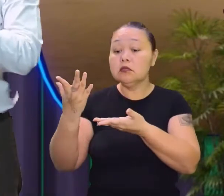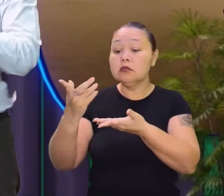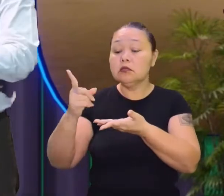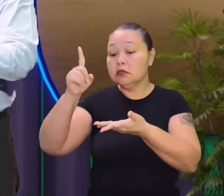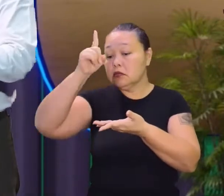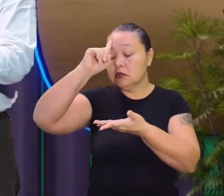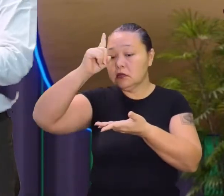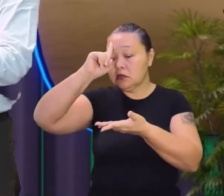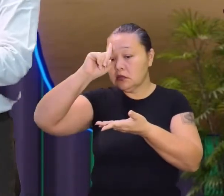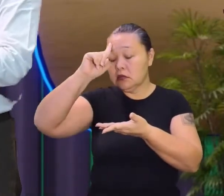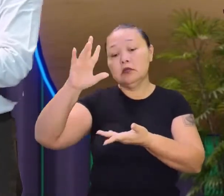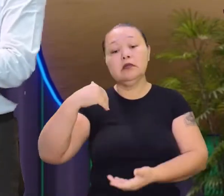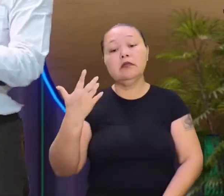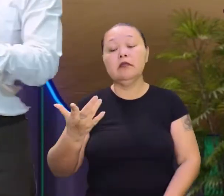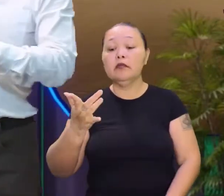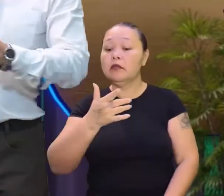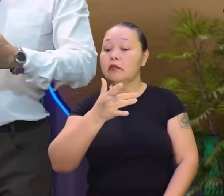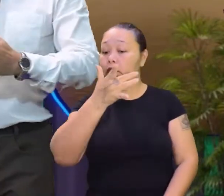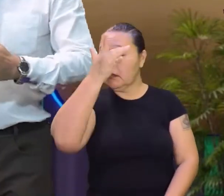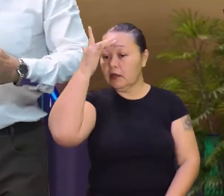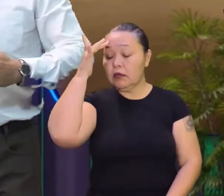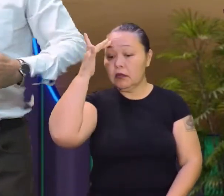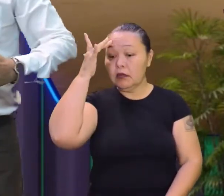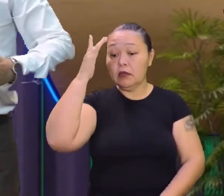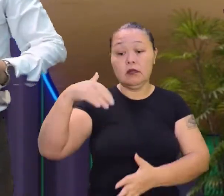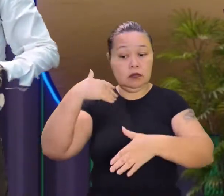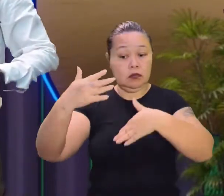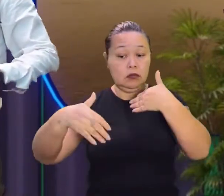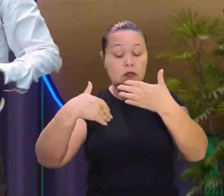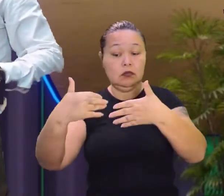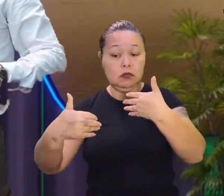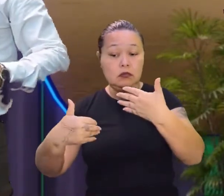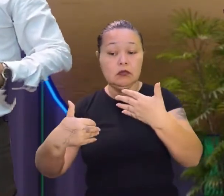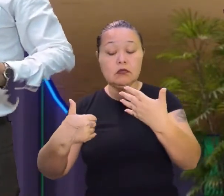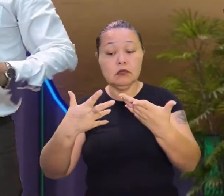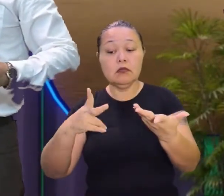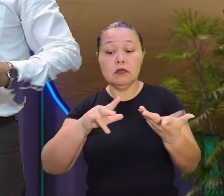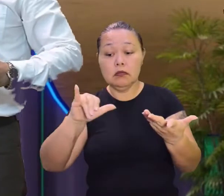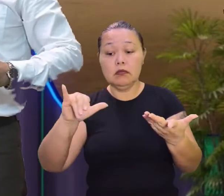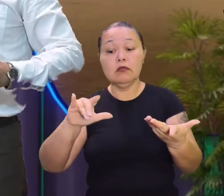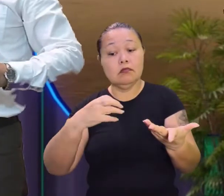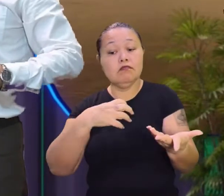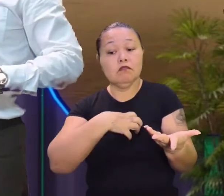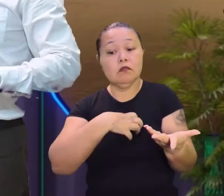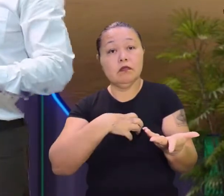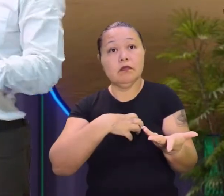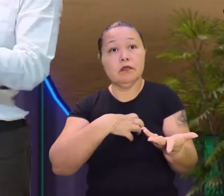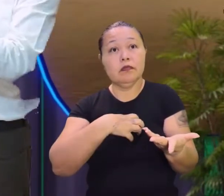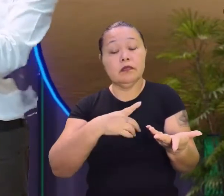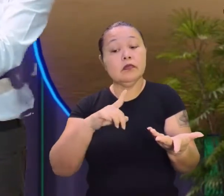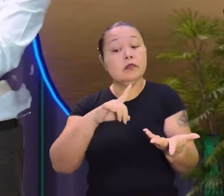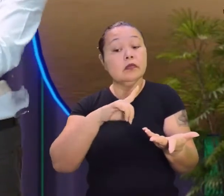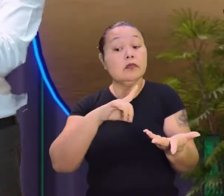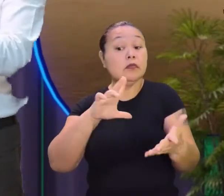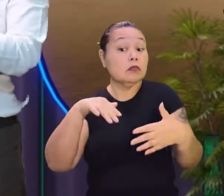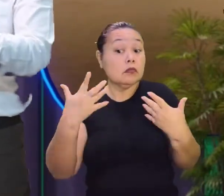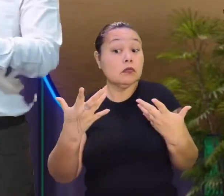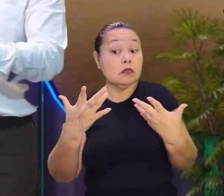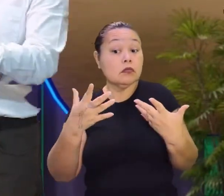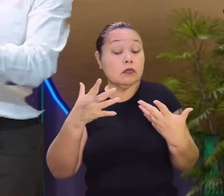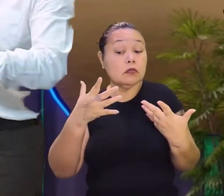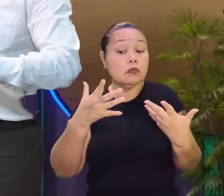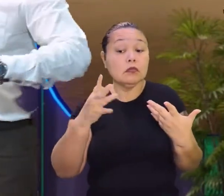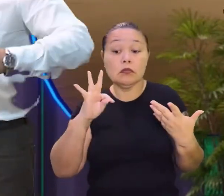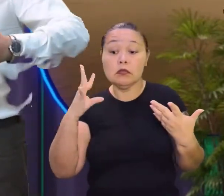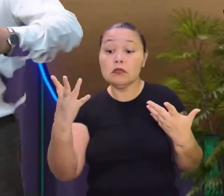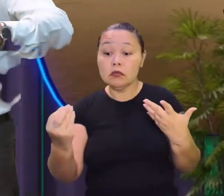dia a dia, a pessoa a longo prazo vai sentir isso. Então, Exato. será que se